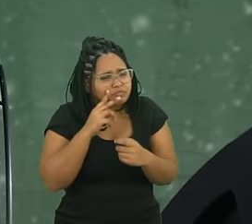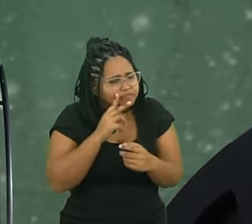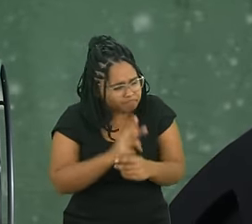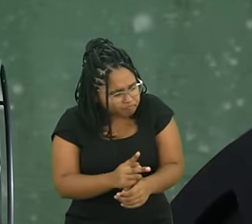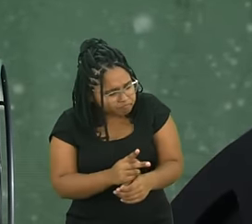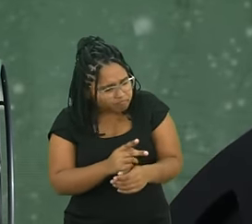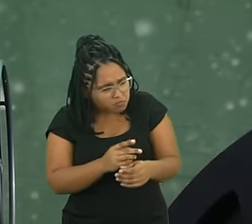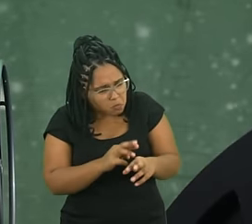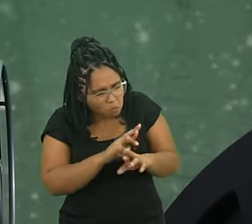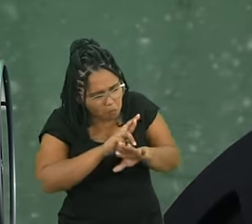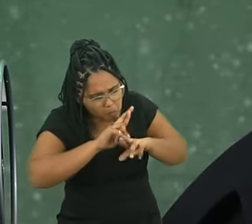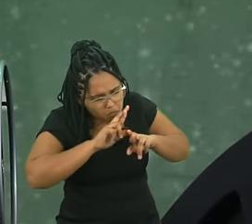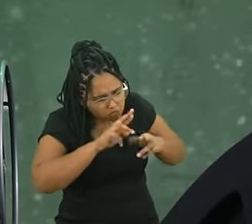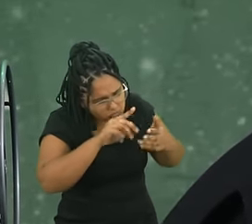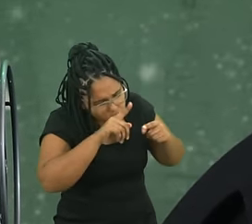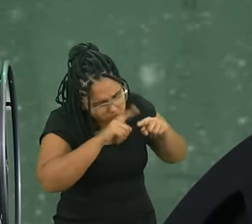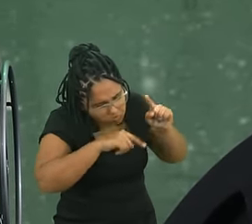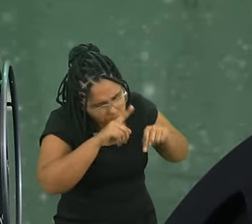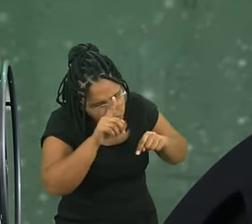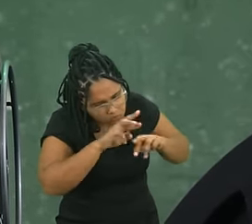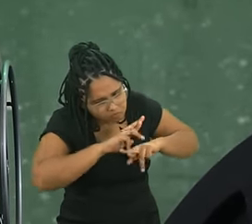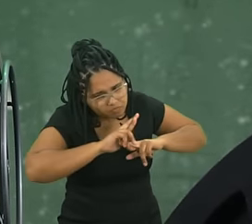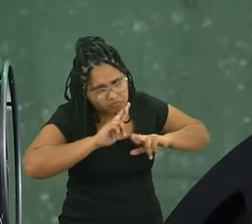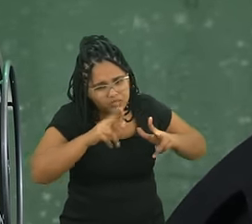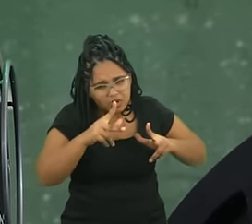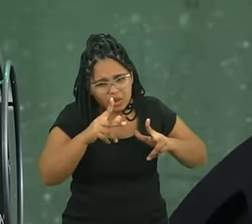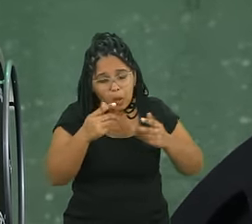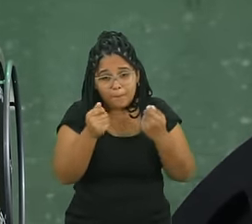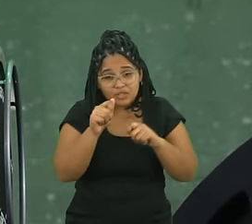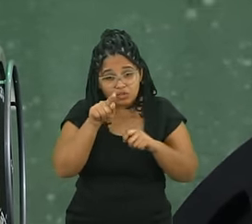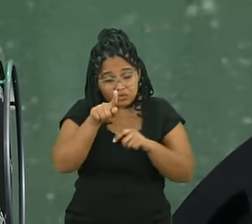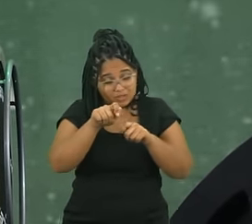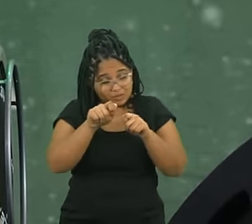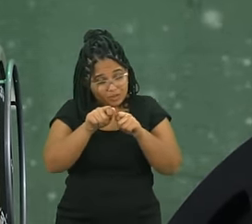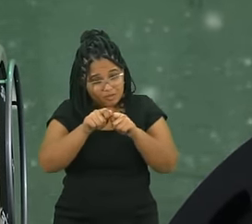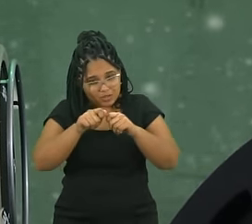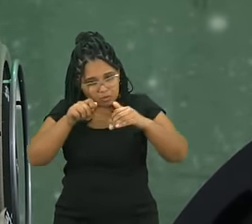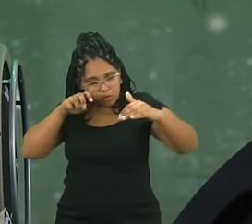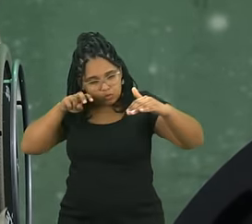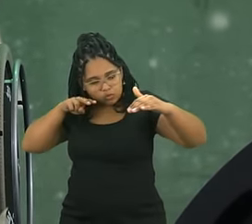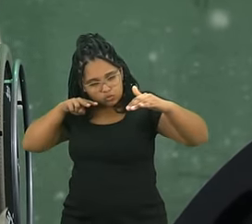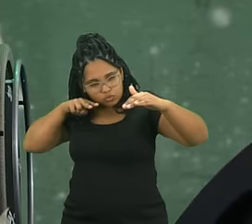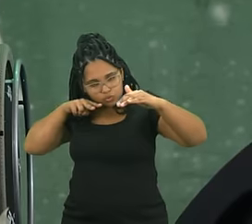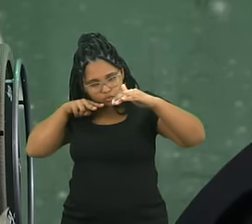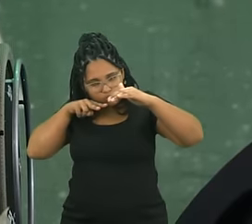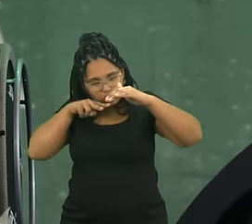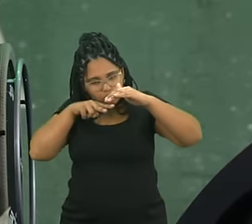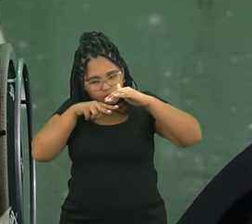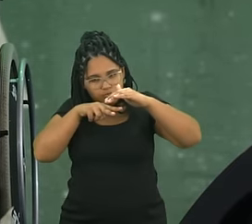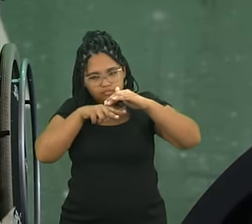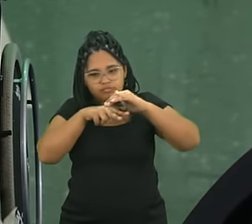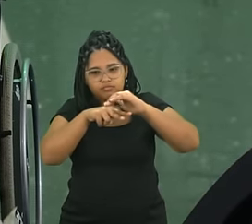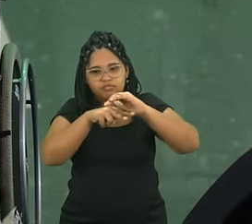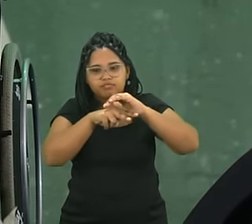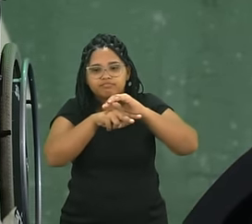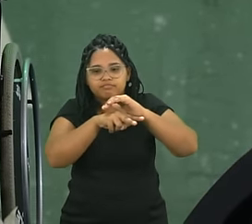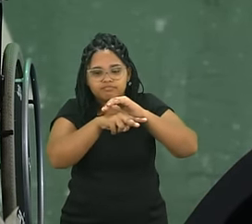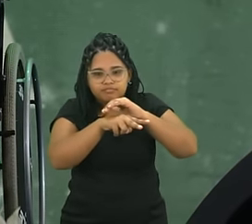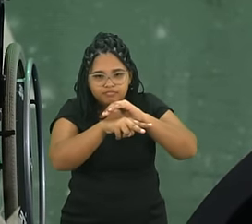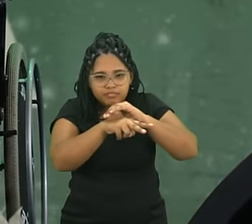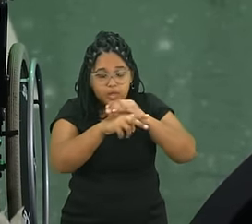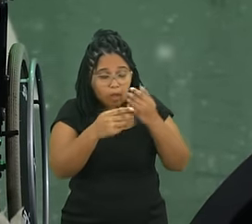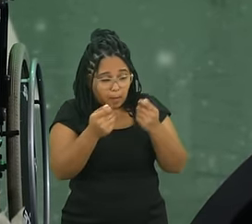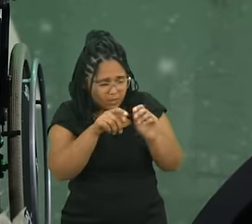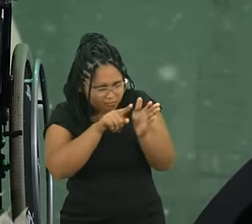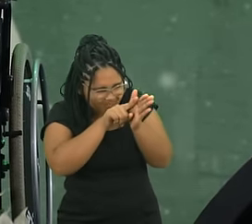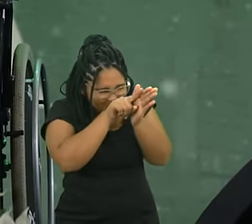diferente. Eu quero que vocês façam uma ressonância magnética com ele, para que a gente possa realmente